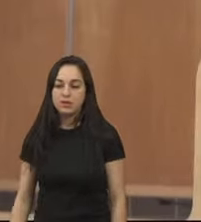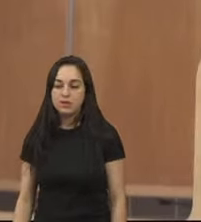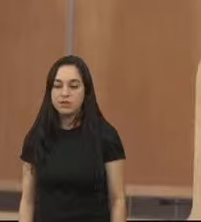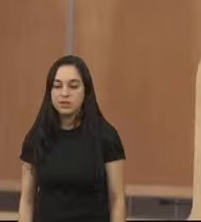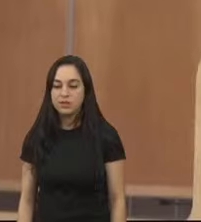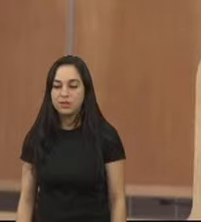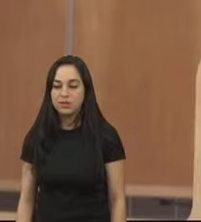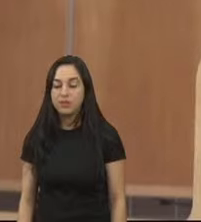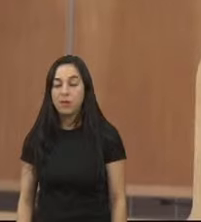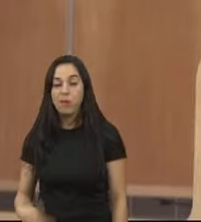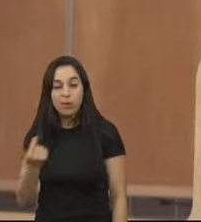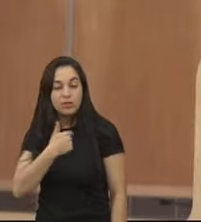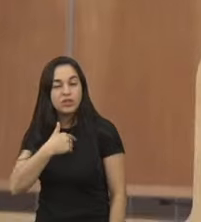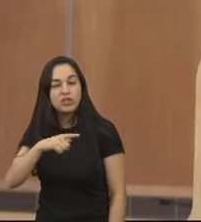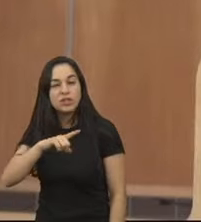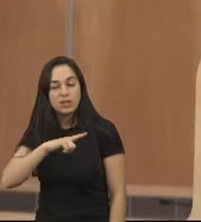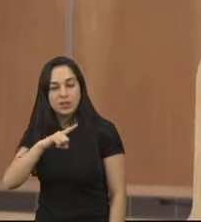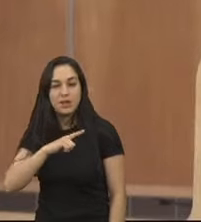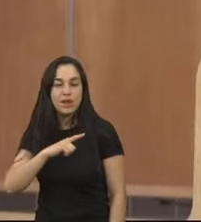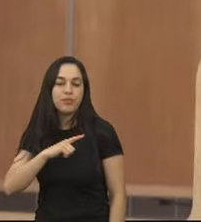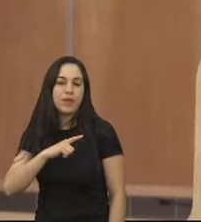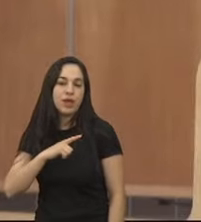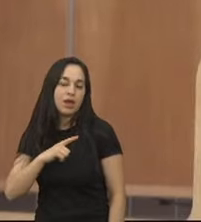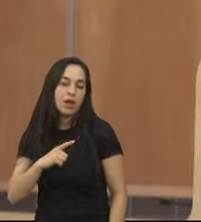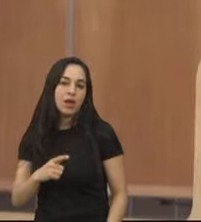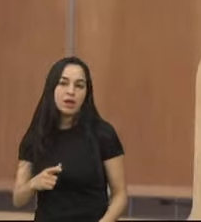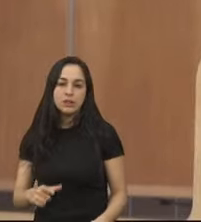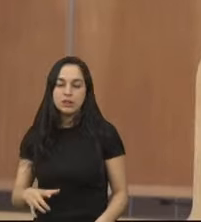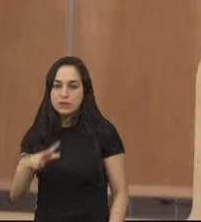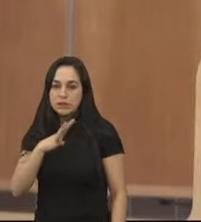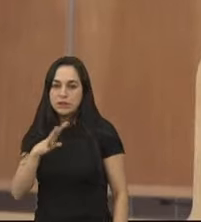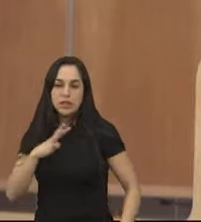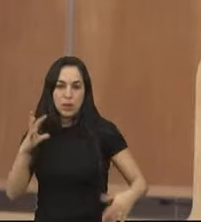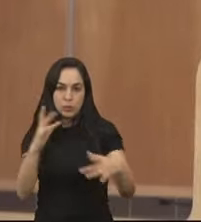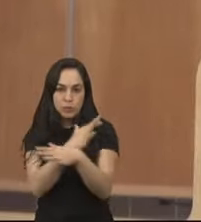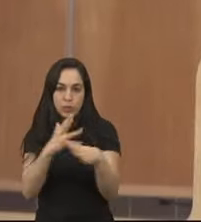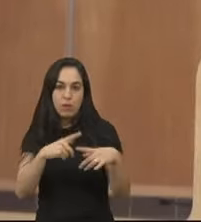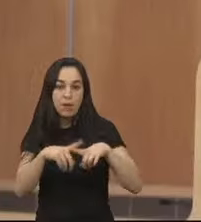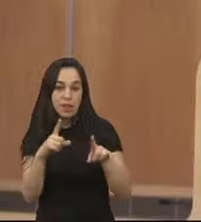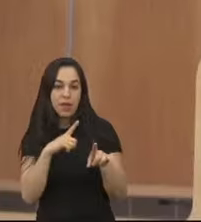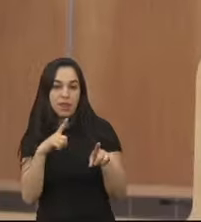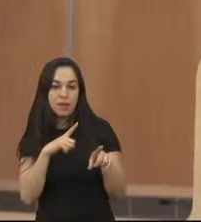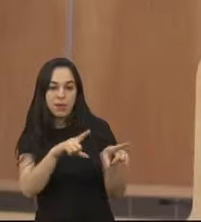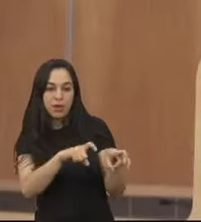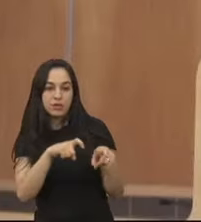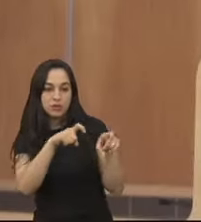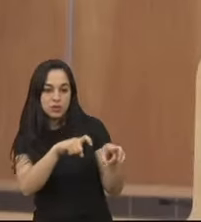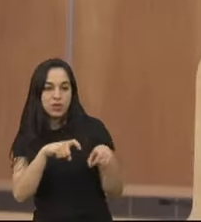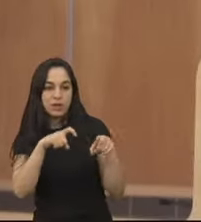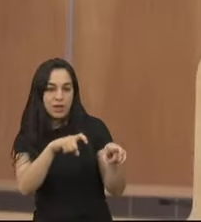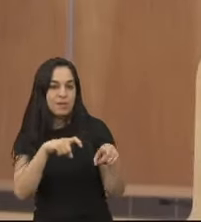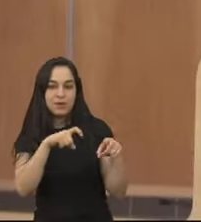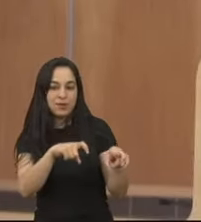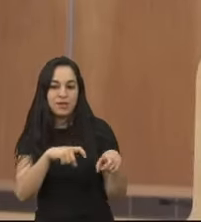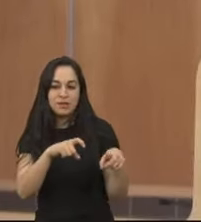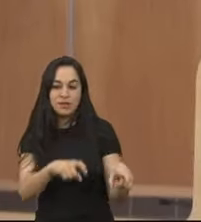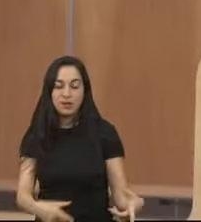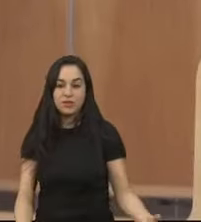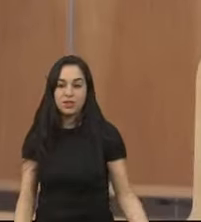mas também temos a zona rural. E grande parte de vocês trabalha muito na zona rural. Região do Figueira, Jamique,